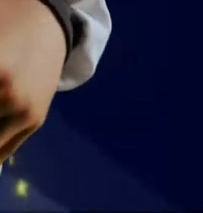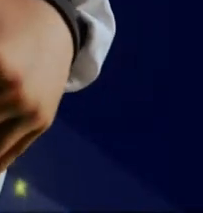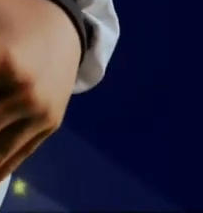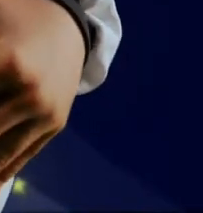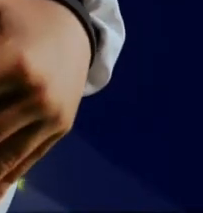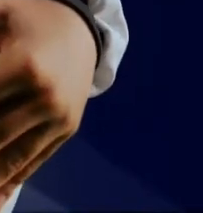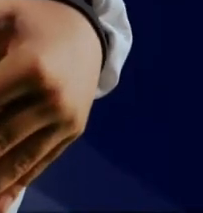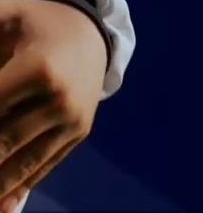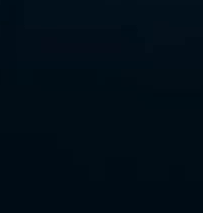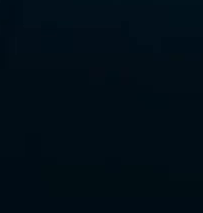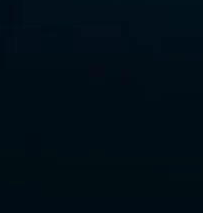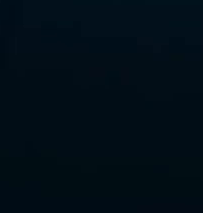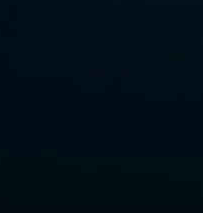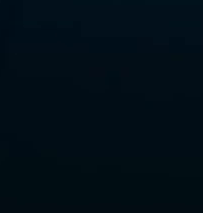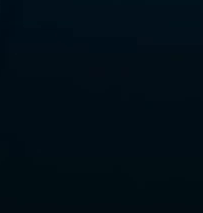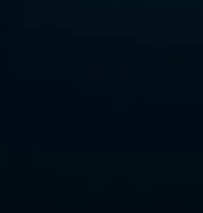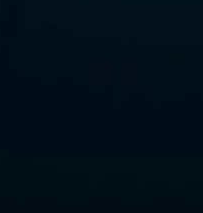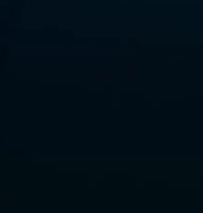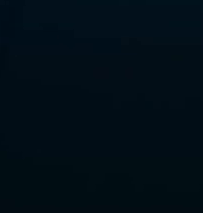páginas